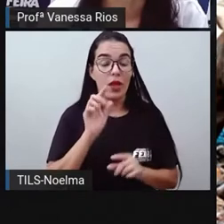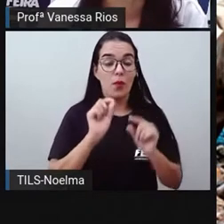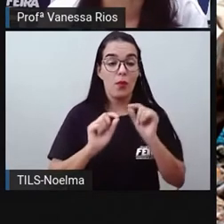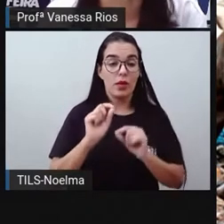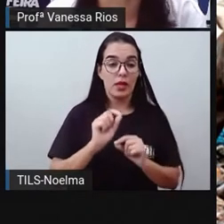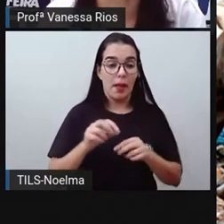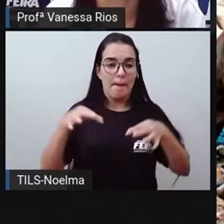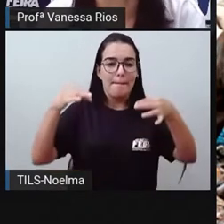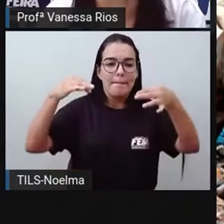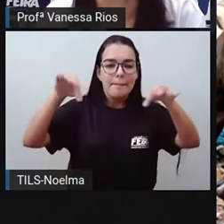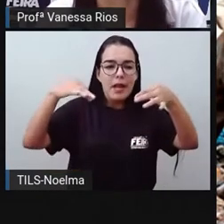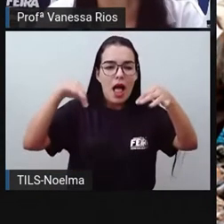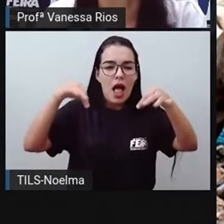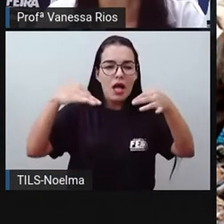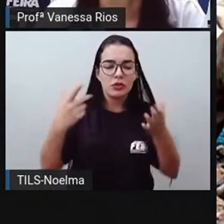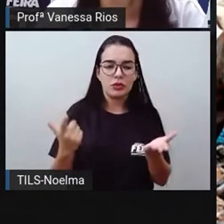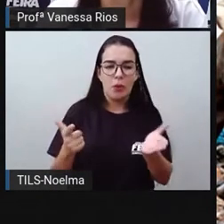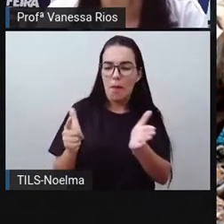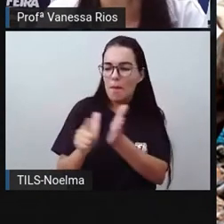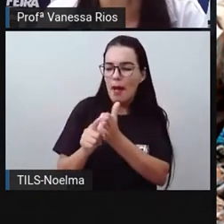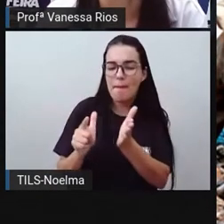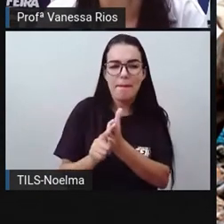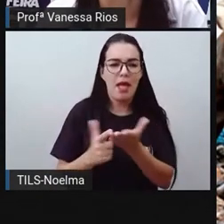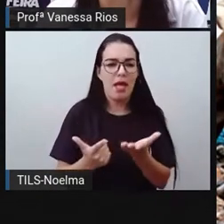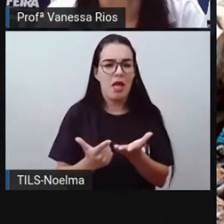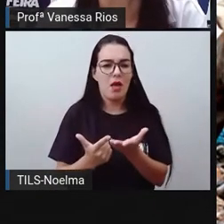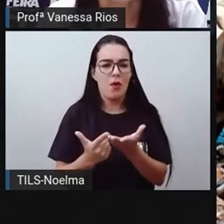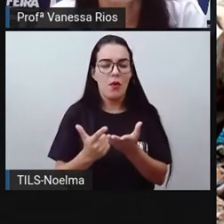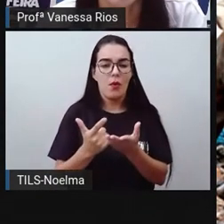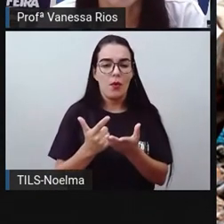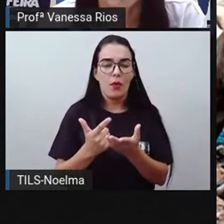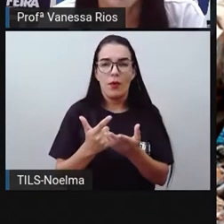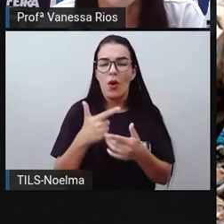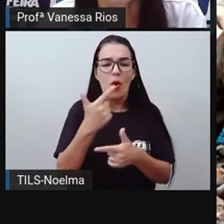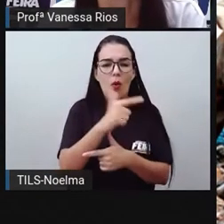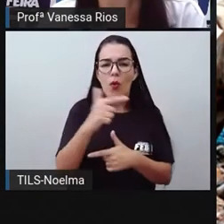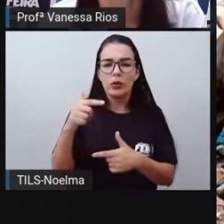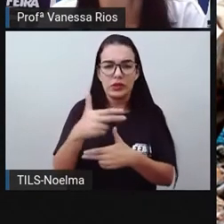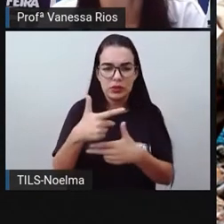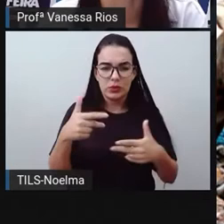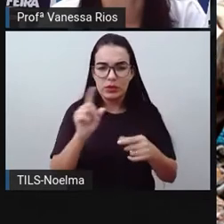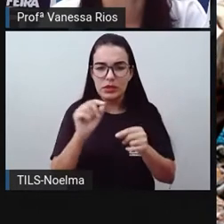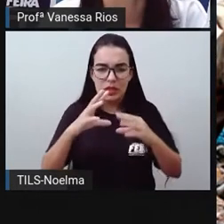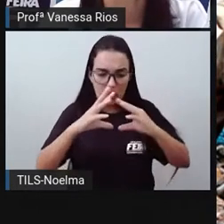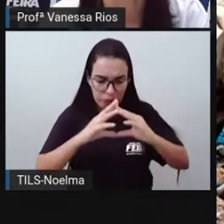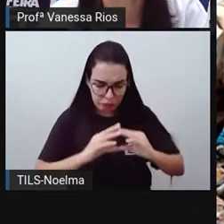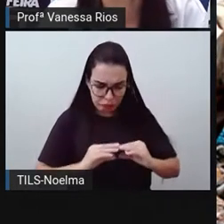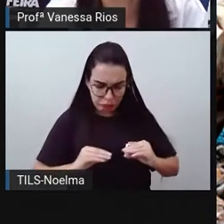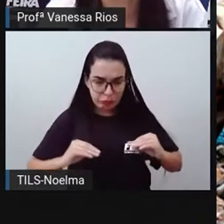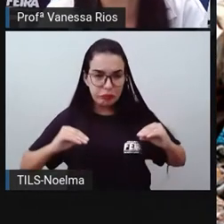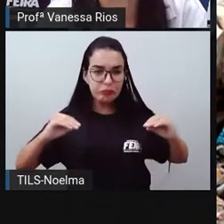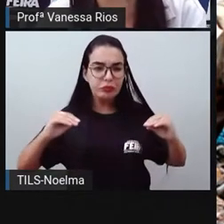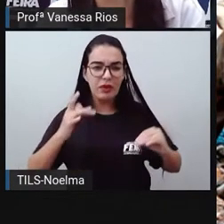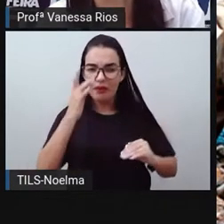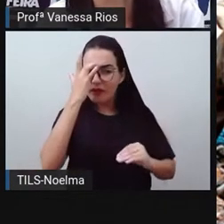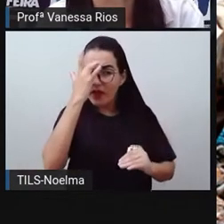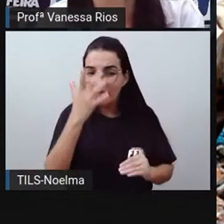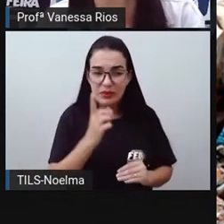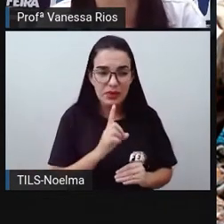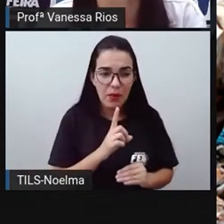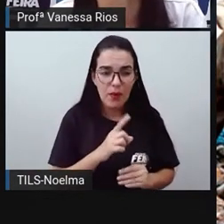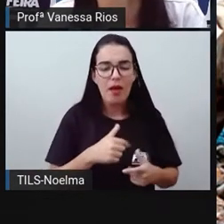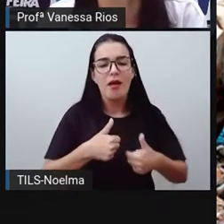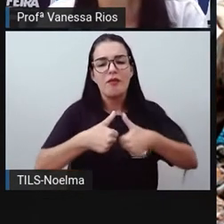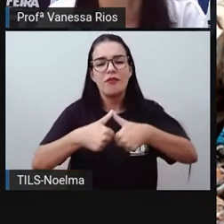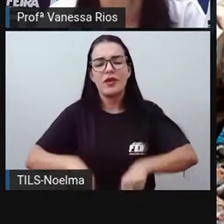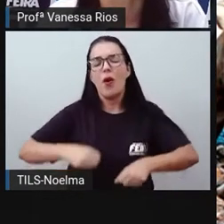e muitos outros materiais que não se degradam fácil no ambiente, não é? Que passam anos e anos aí